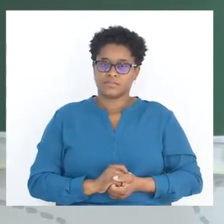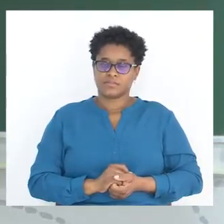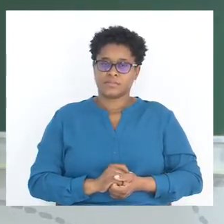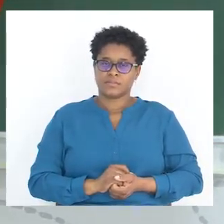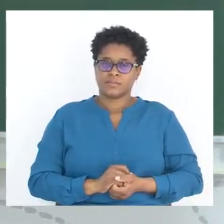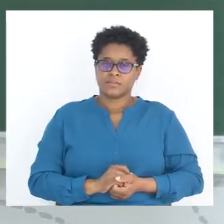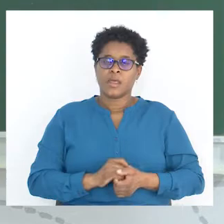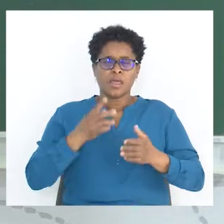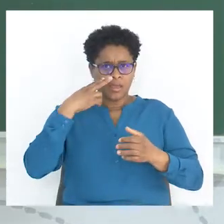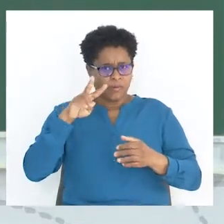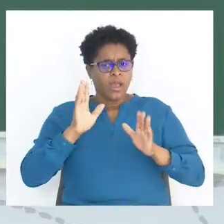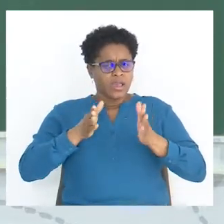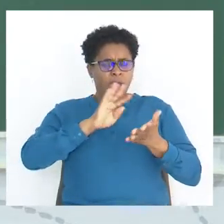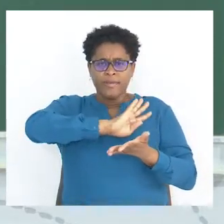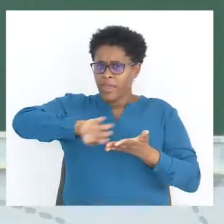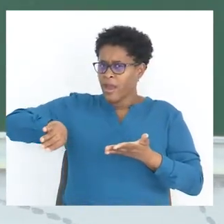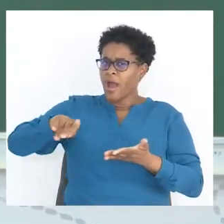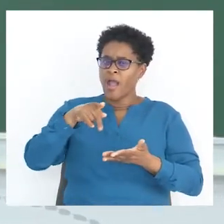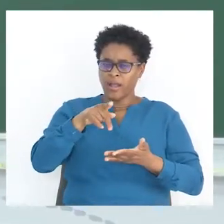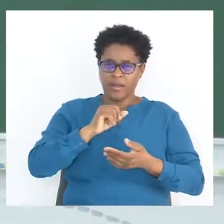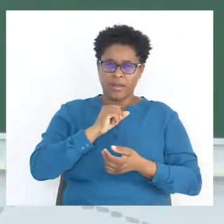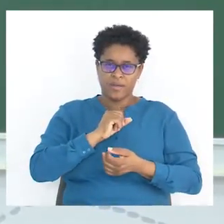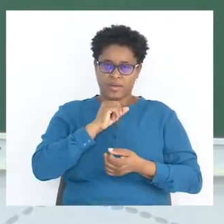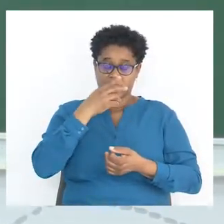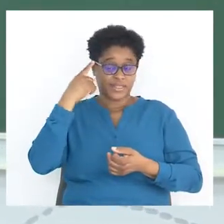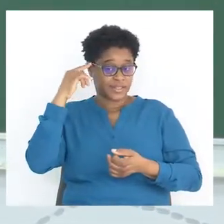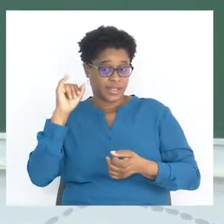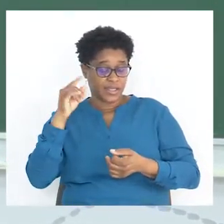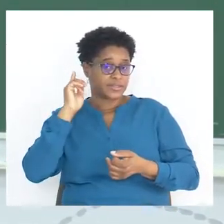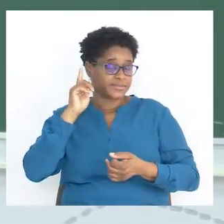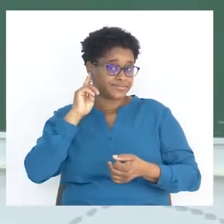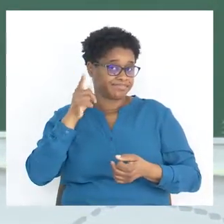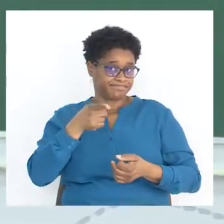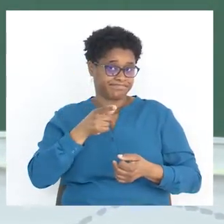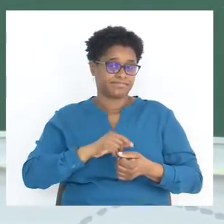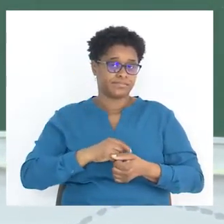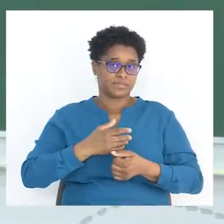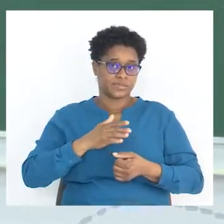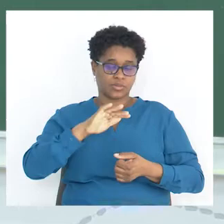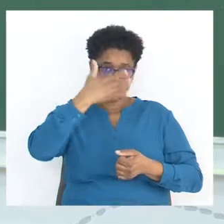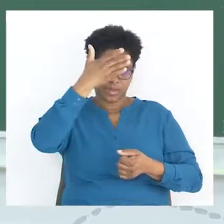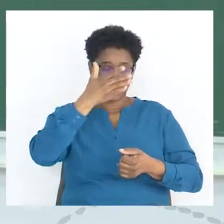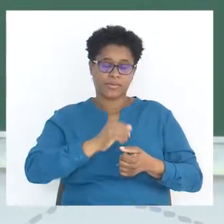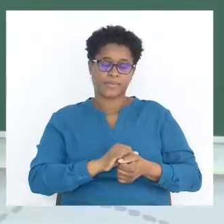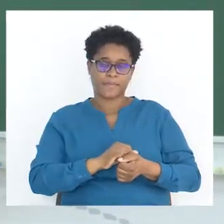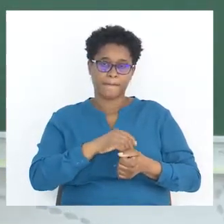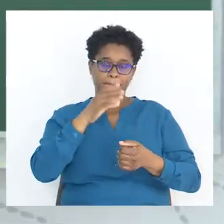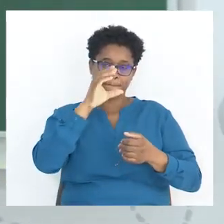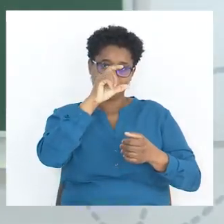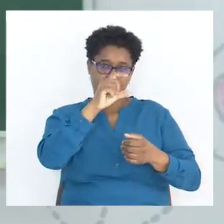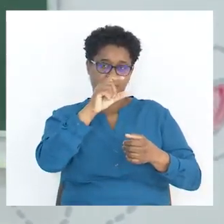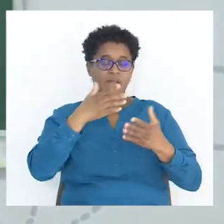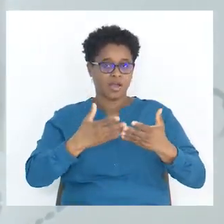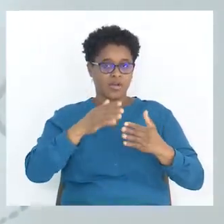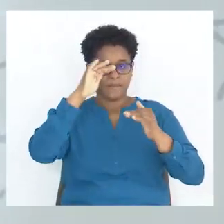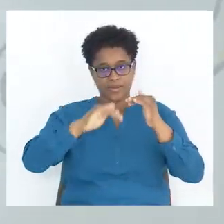Então, repara, já tiraste as ideias fundamentais do primeiro parágrafo. Vais passar agora